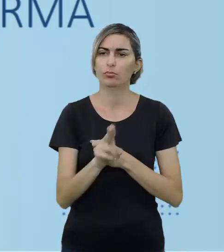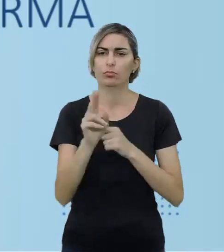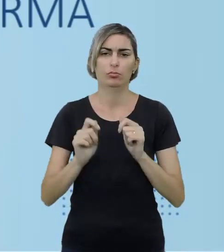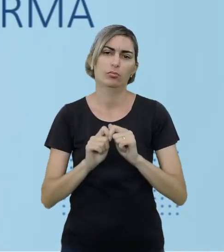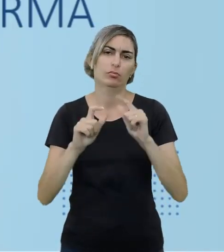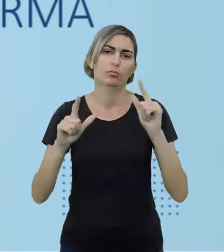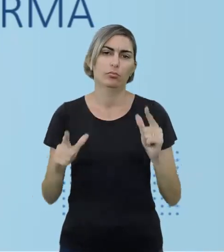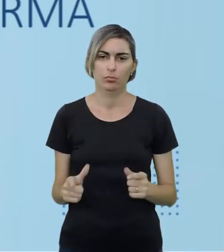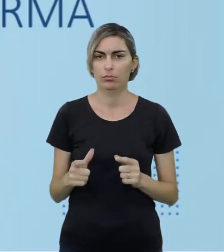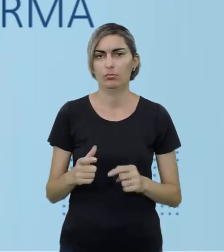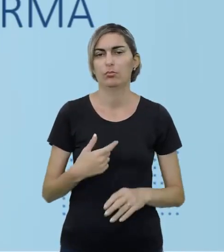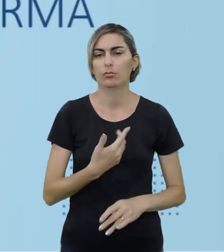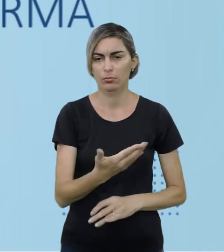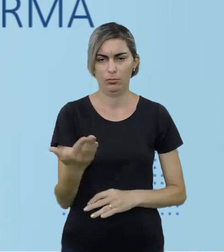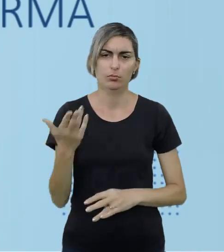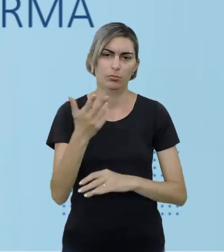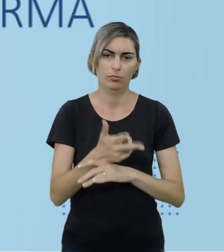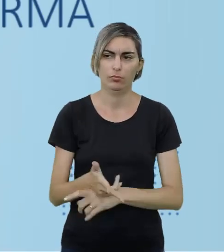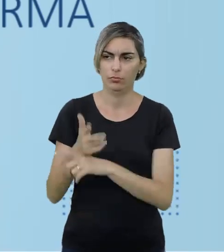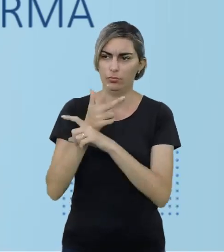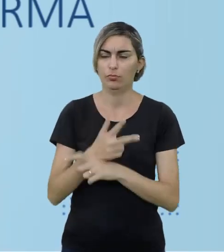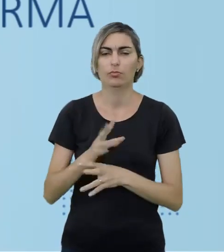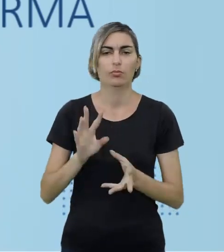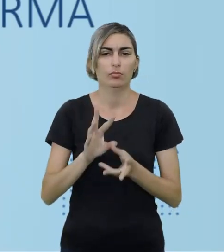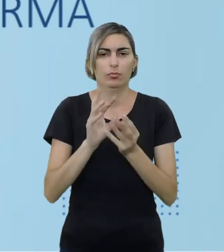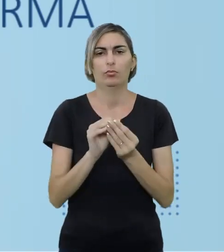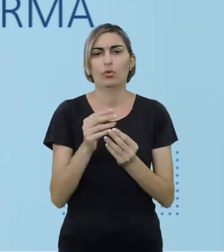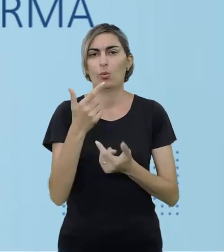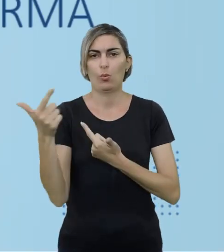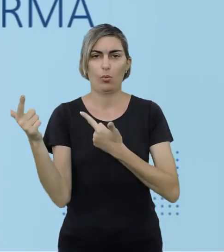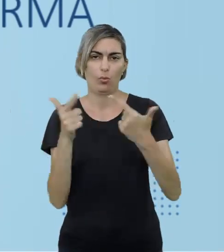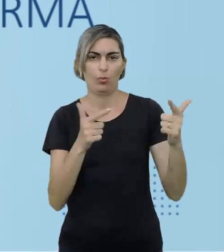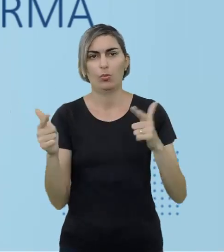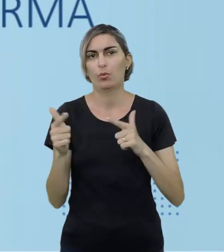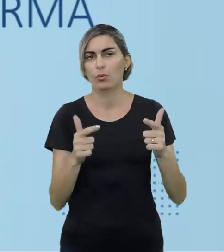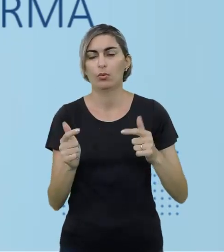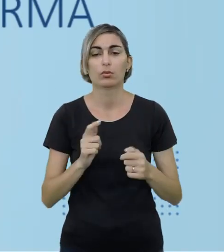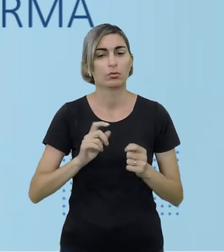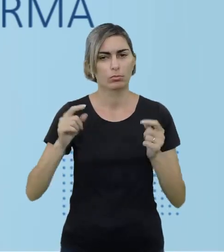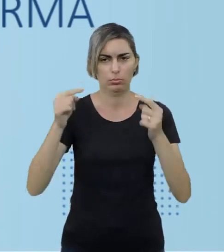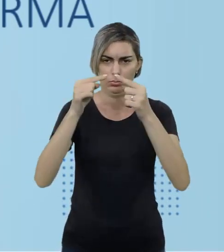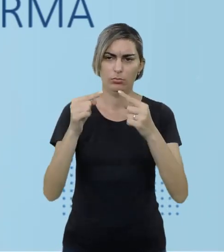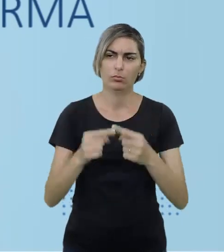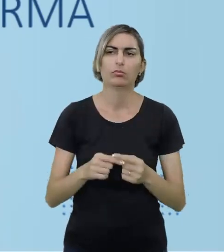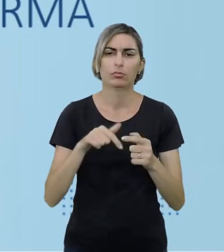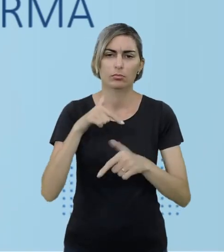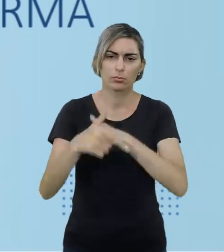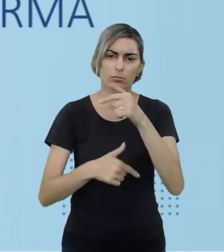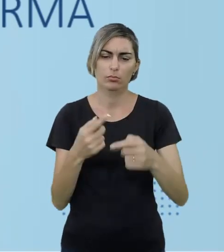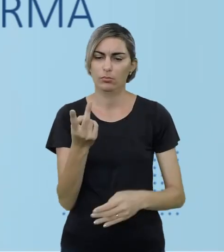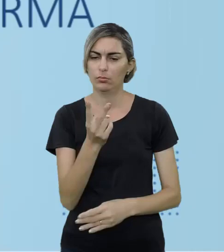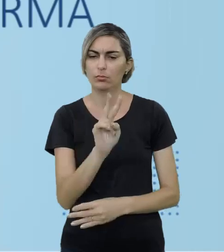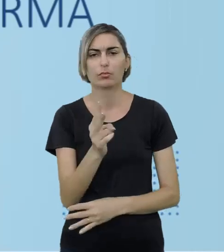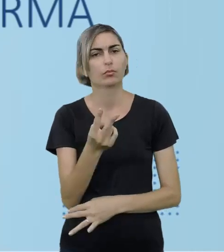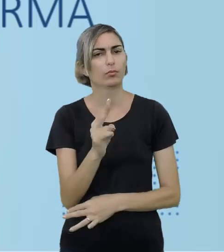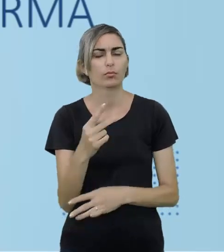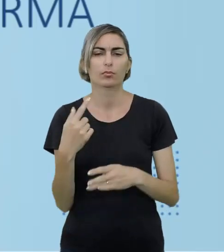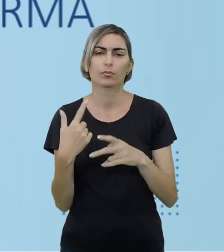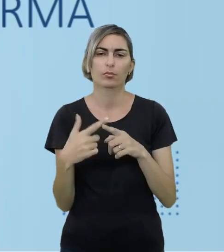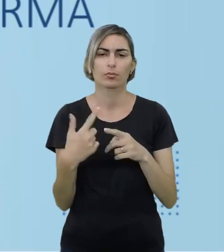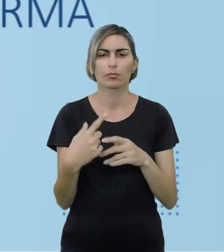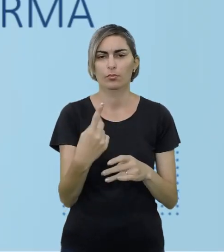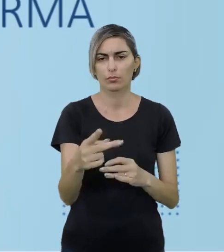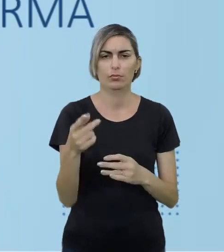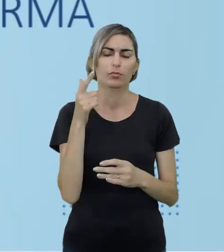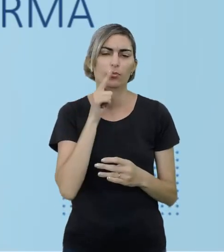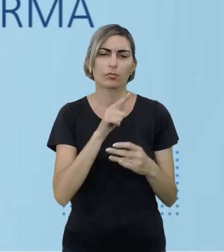plataforma do Tinkercad, tá? Esse vídeo aqui ele é complementar a outra série, então o ideal é que a gente consiga trabalhar com os dois, porque aí vocês vão